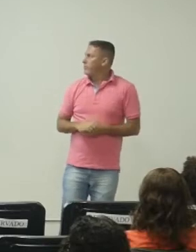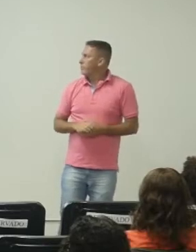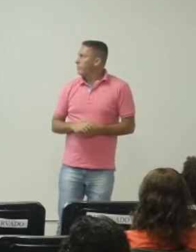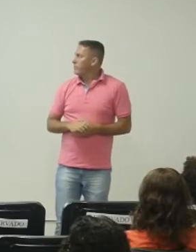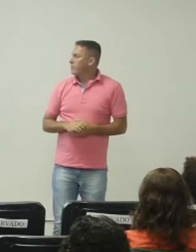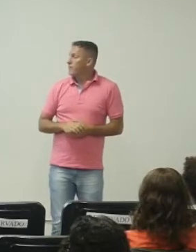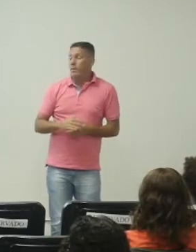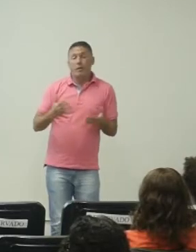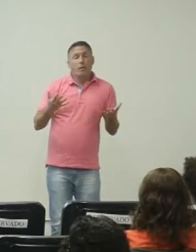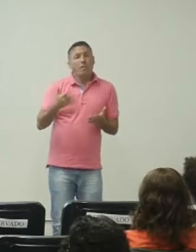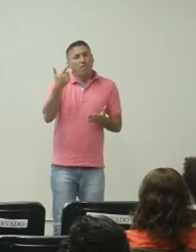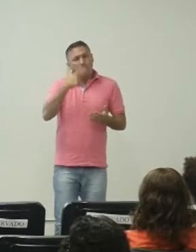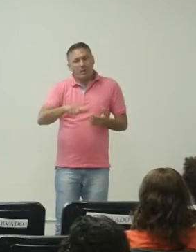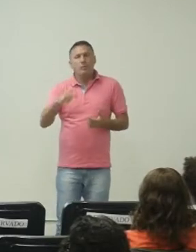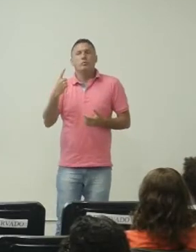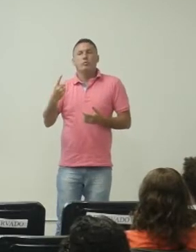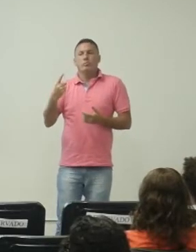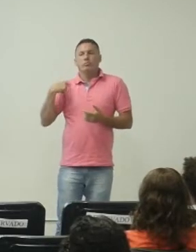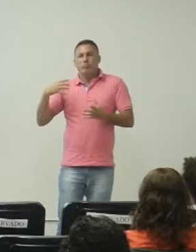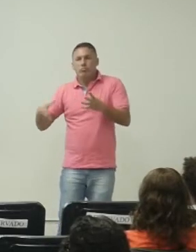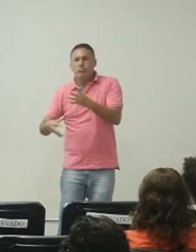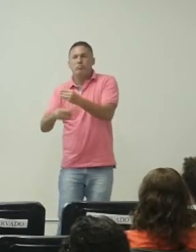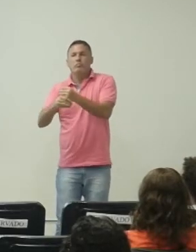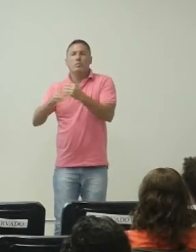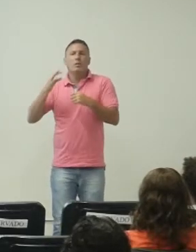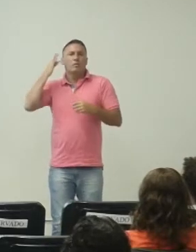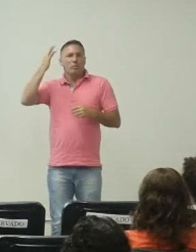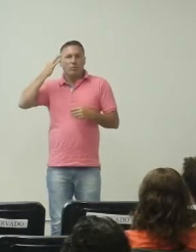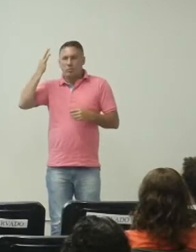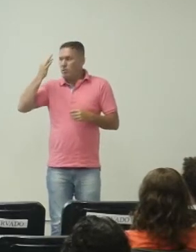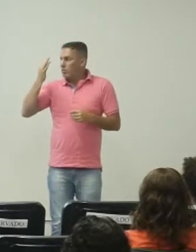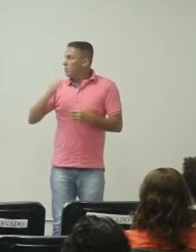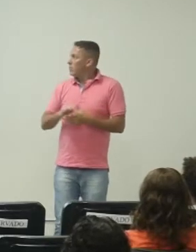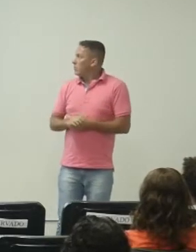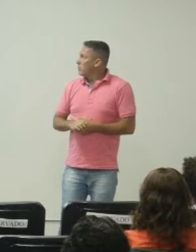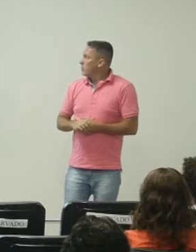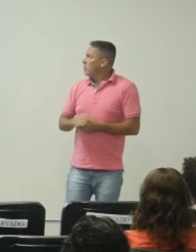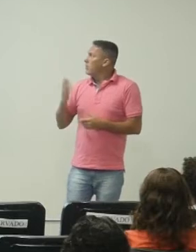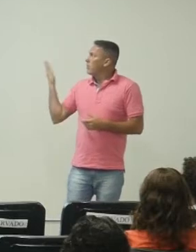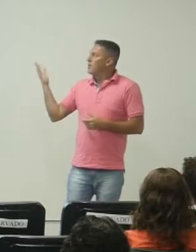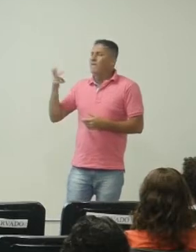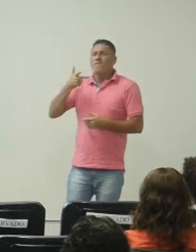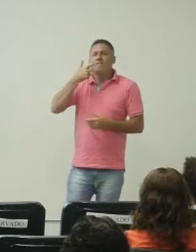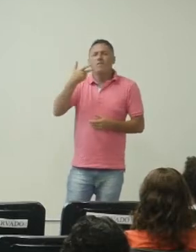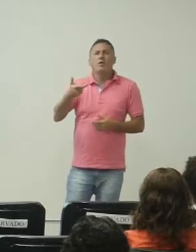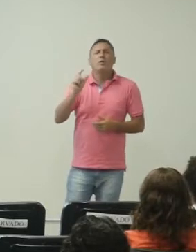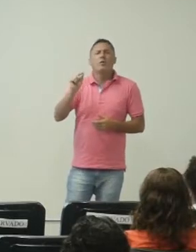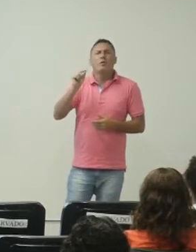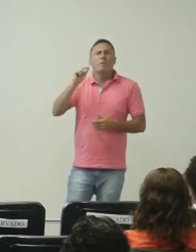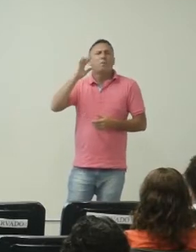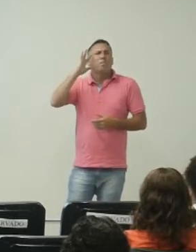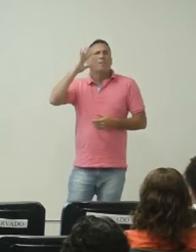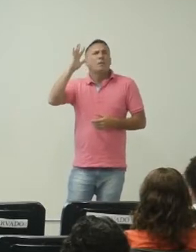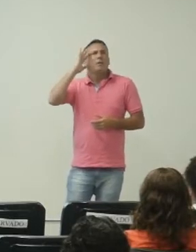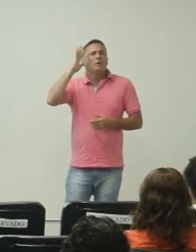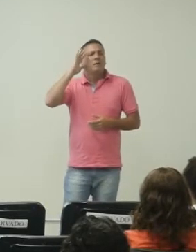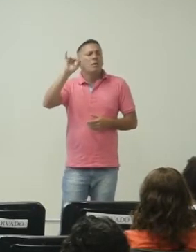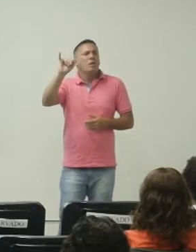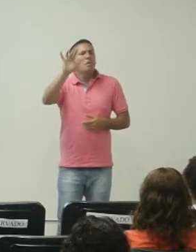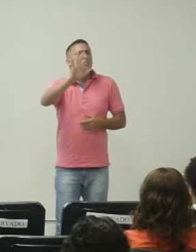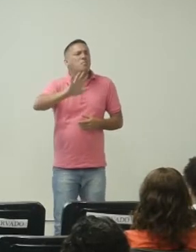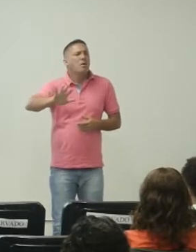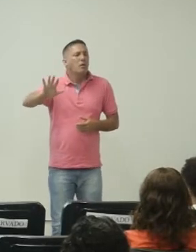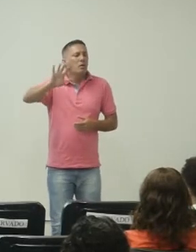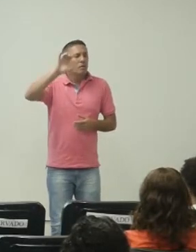E eu vou trazer mais um referencial teórico, que é a Simone de Beauvoir, para a gente pensar essa imagem da mulher. Né? Ela vai falar de uma